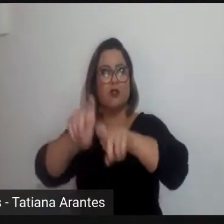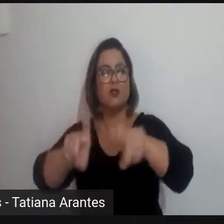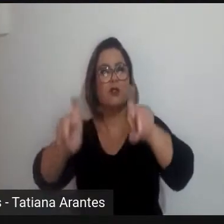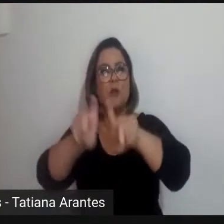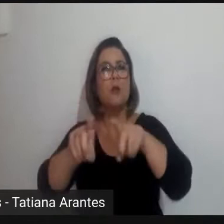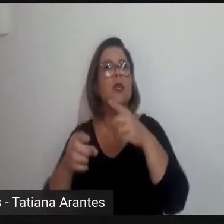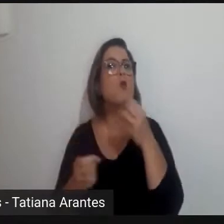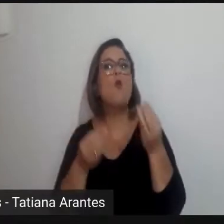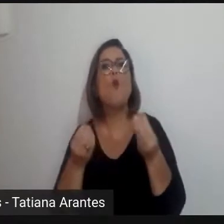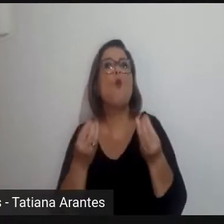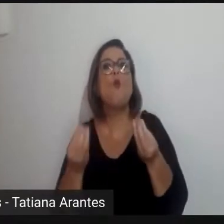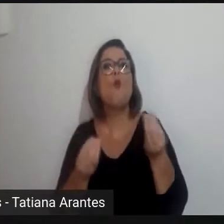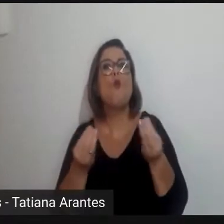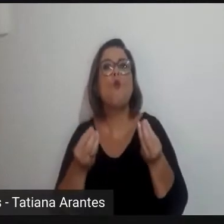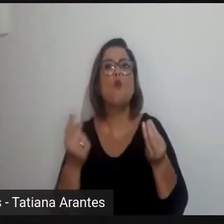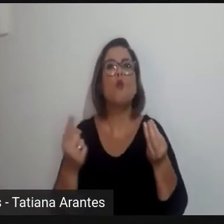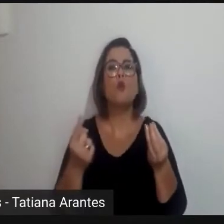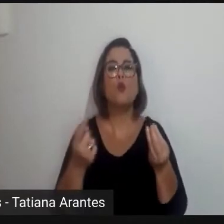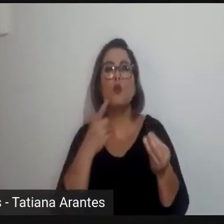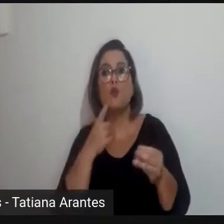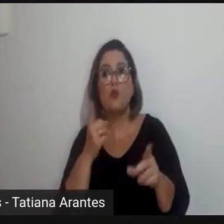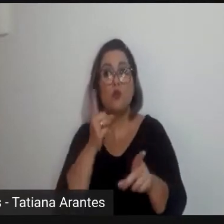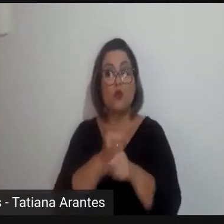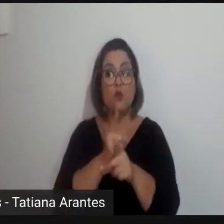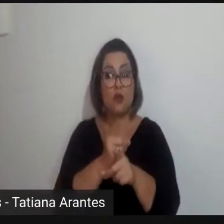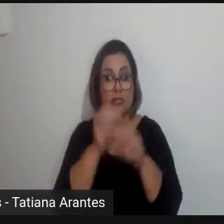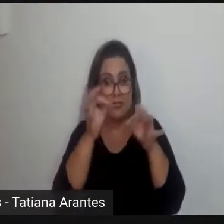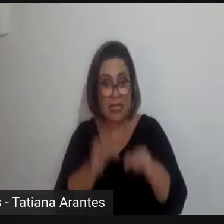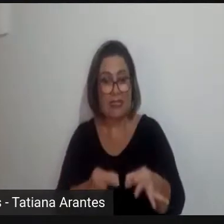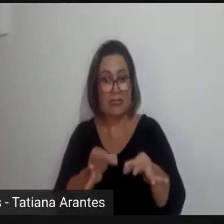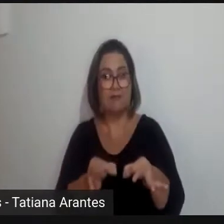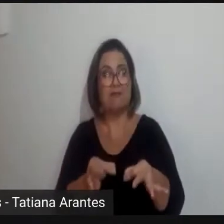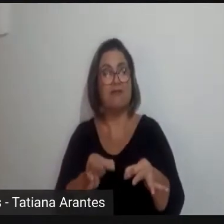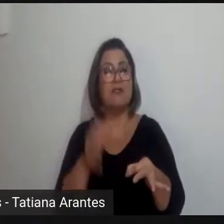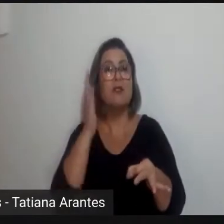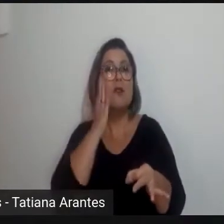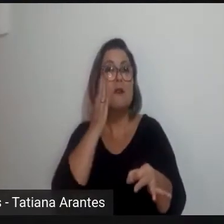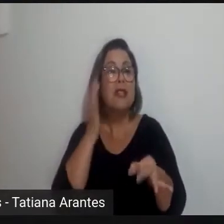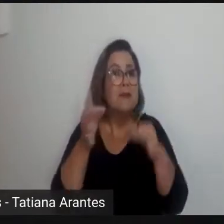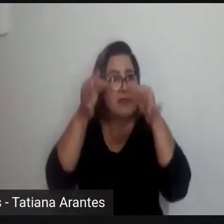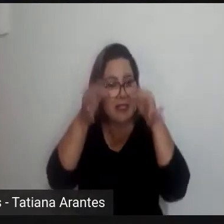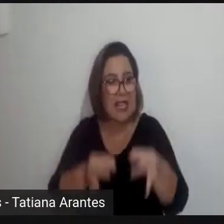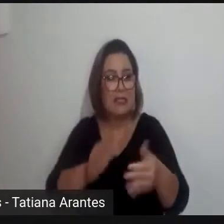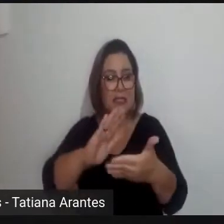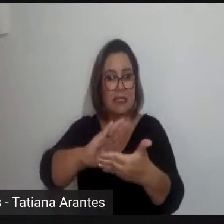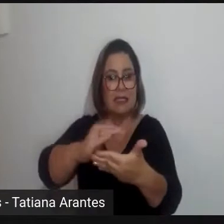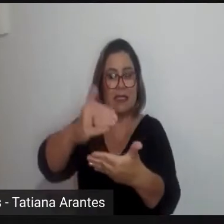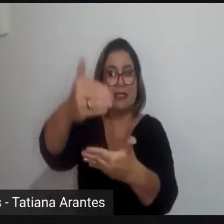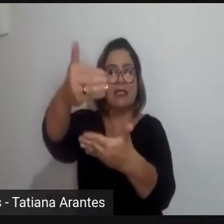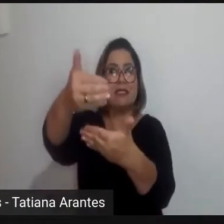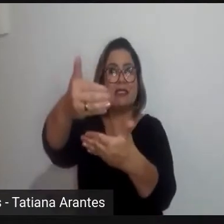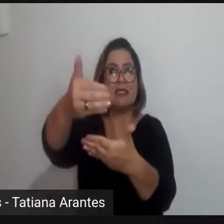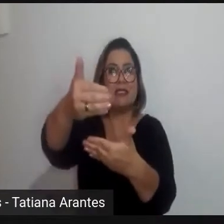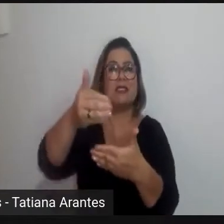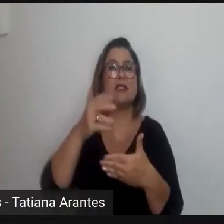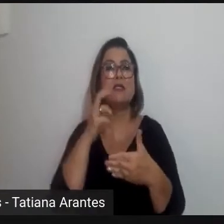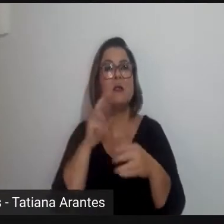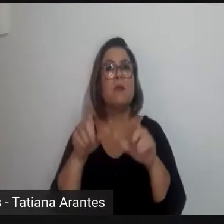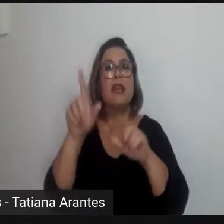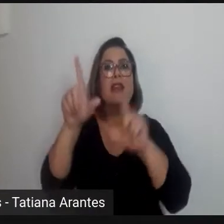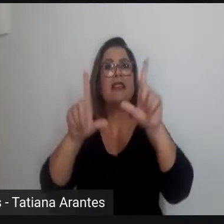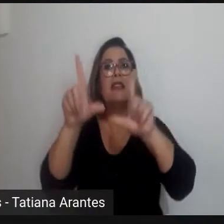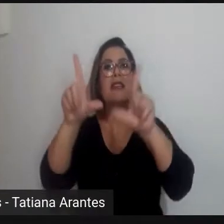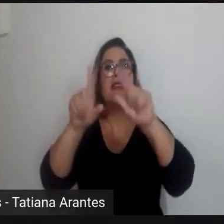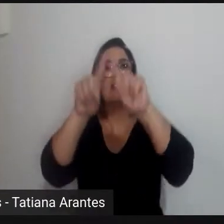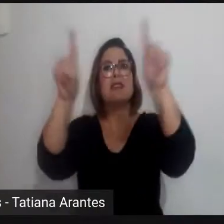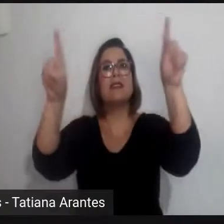encontrar a altura, né, ideal em relação ao meu monitor de vídeo, né? A